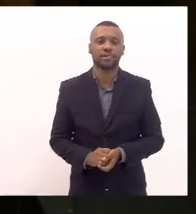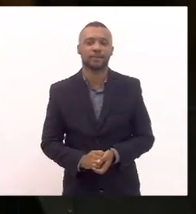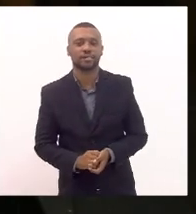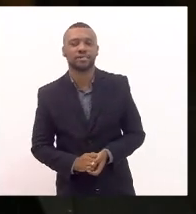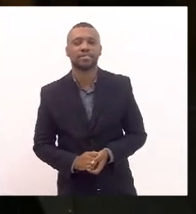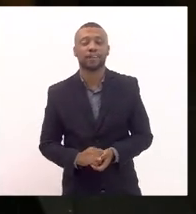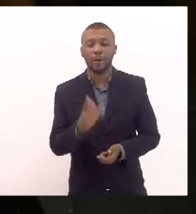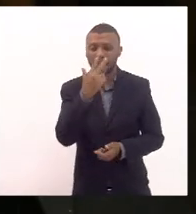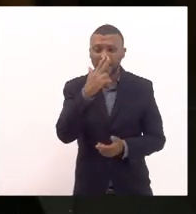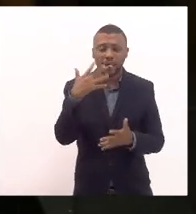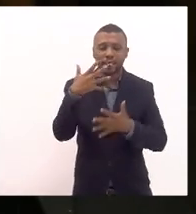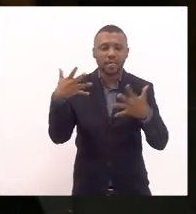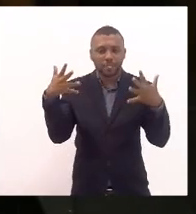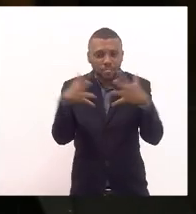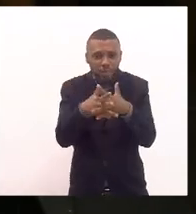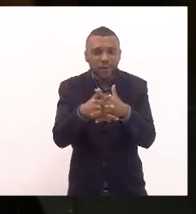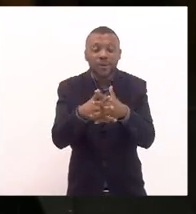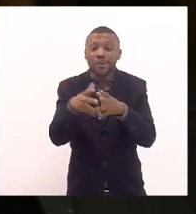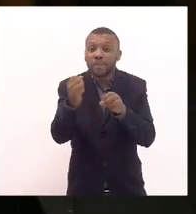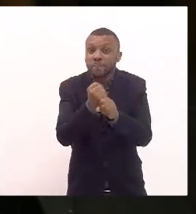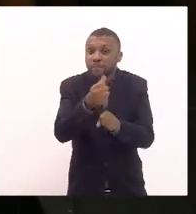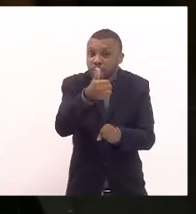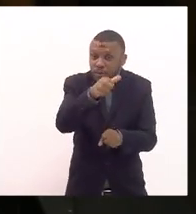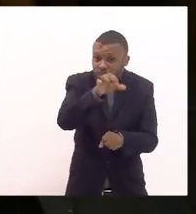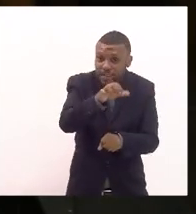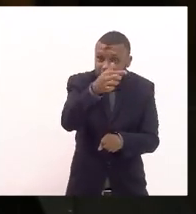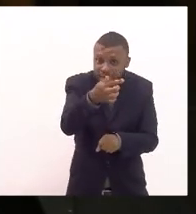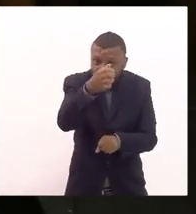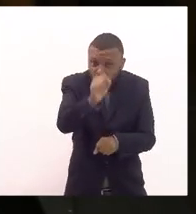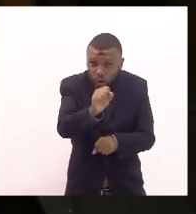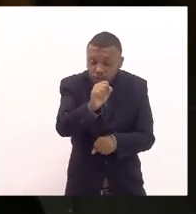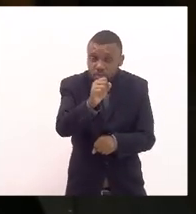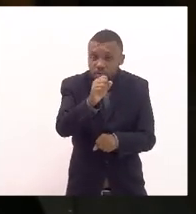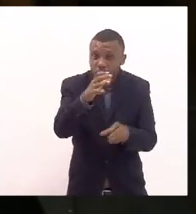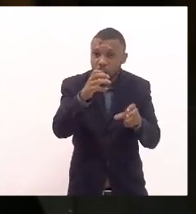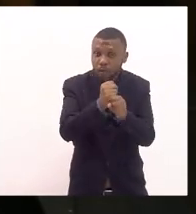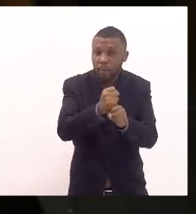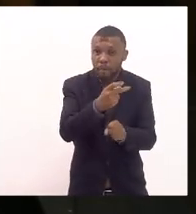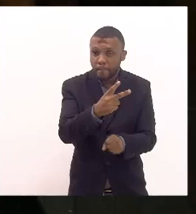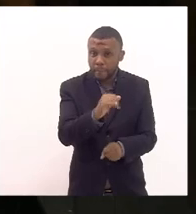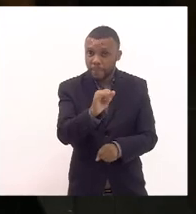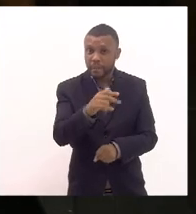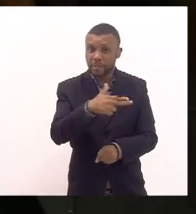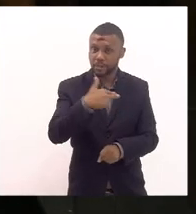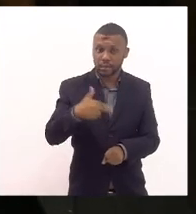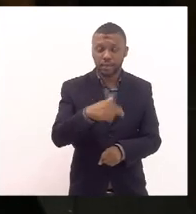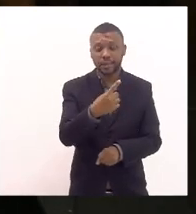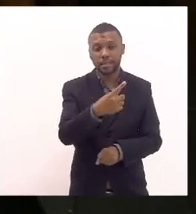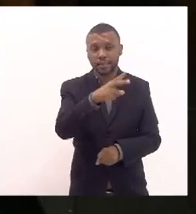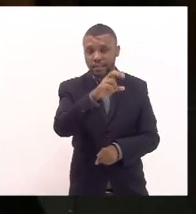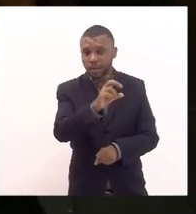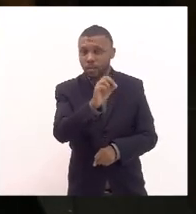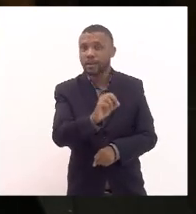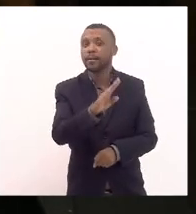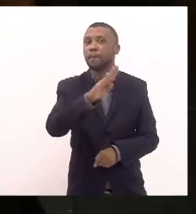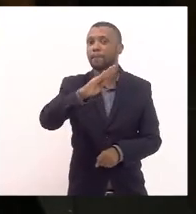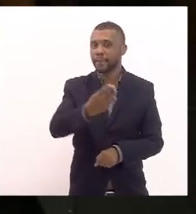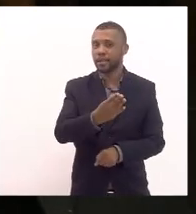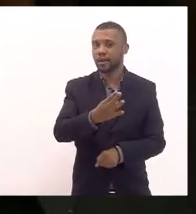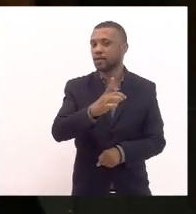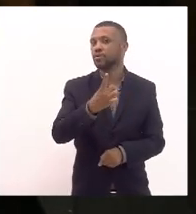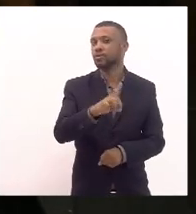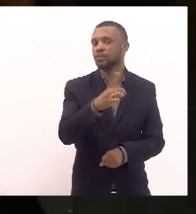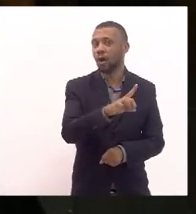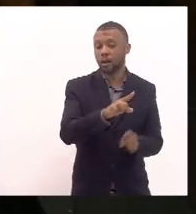confusão estou aqui dizendo que em 1978 o PIB chinês era de 150 Milhões de Dólares